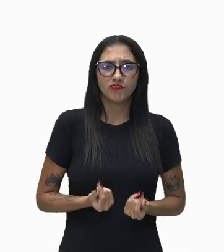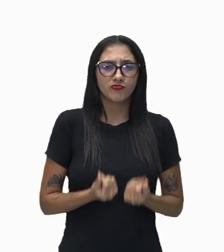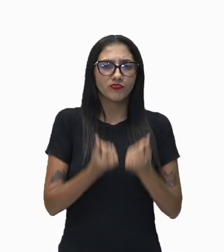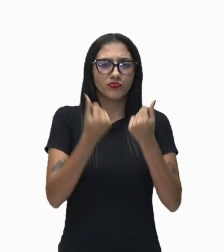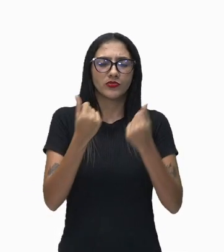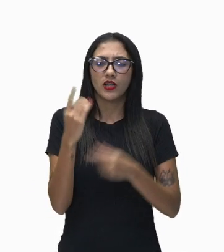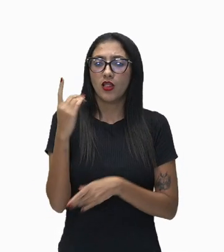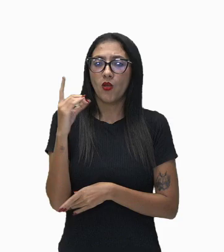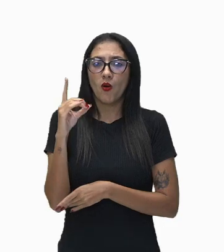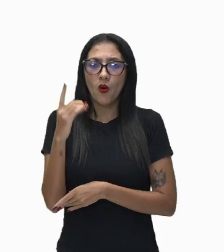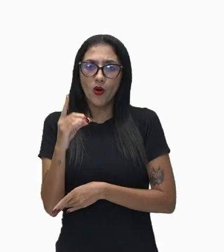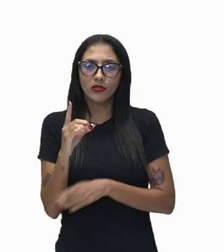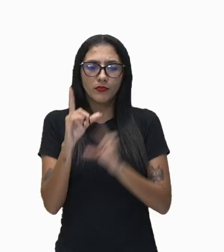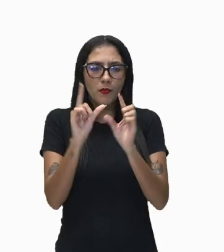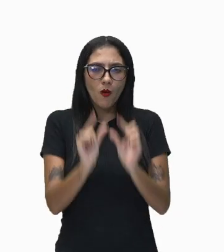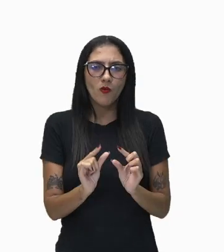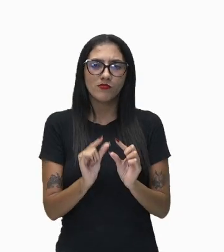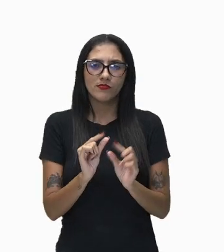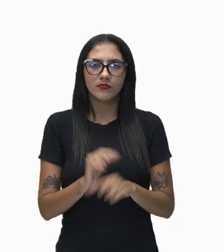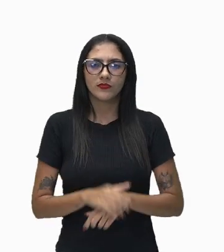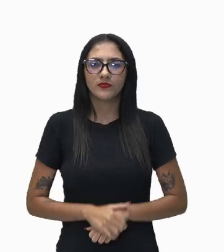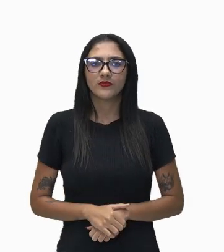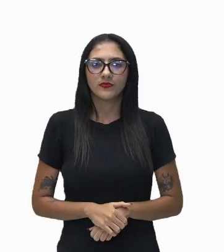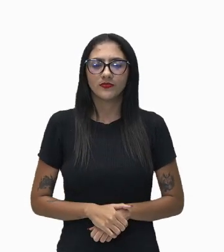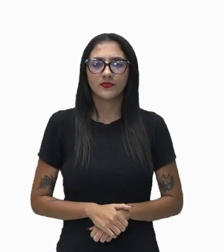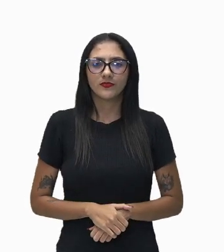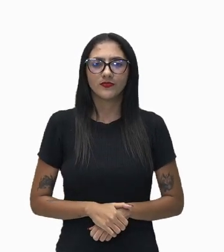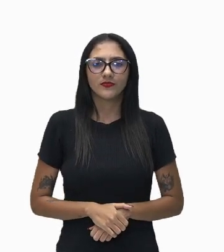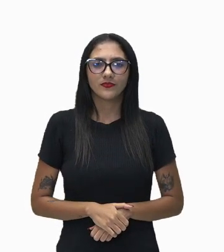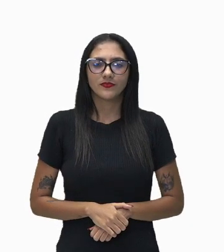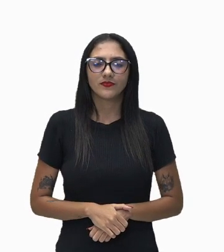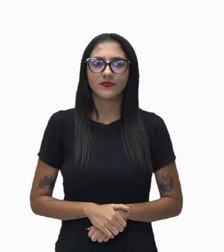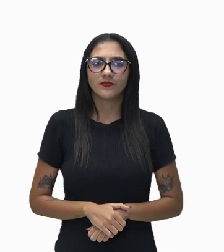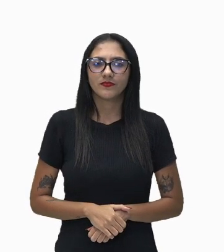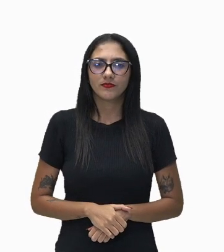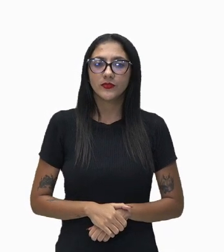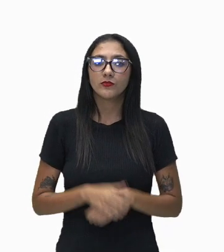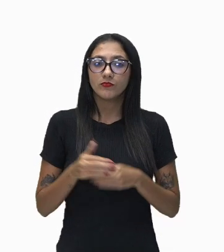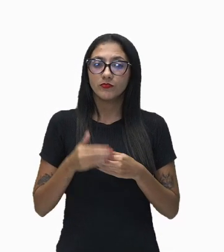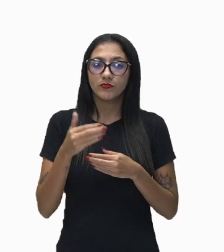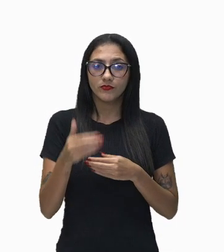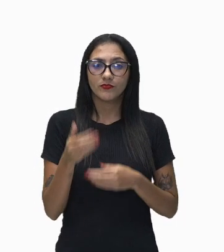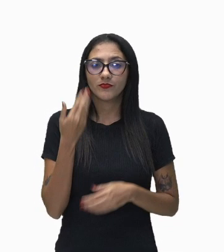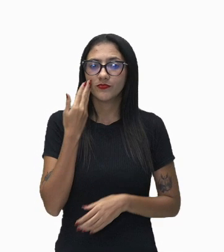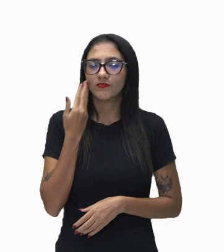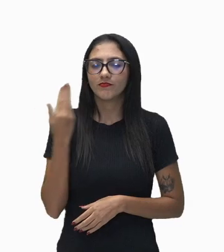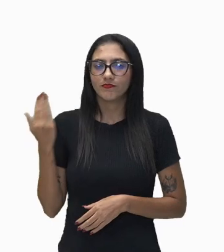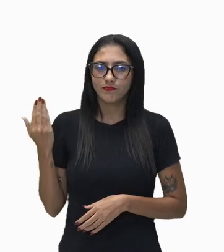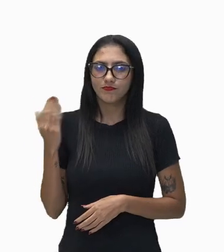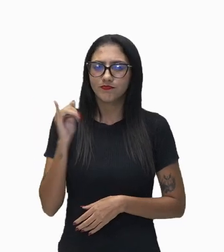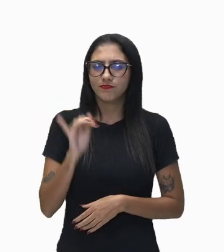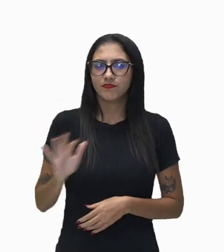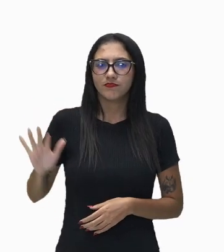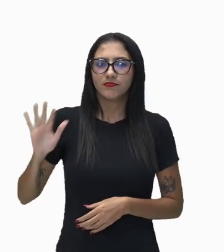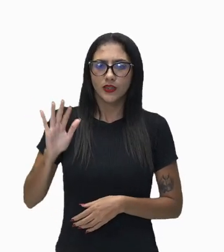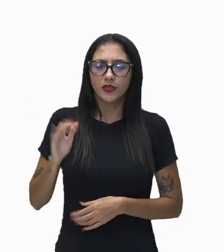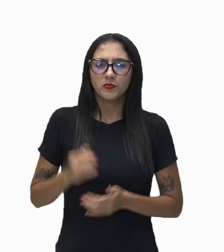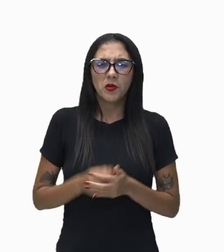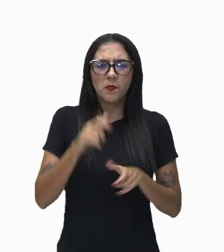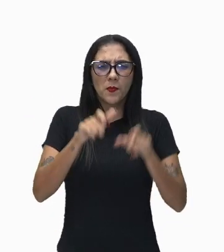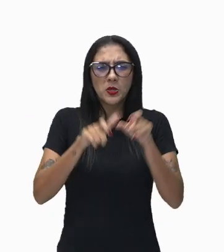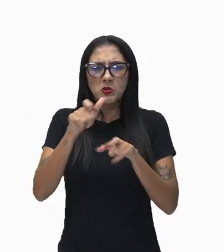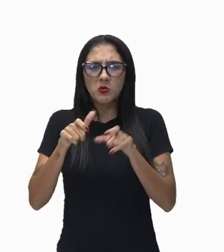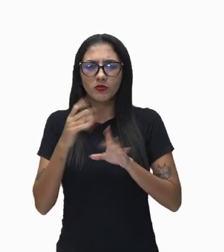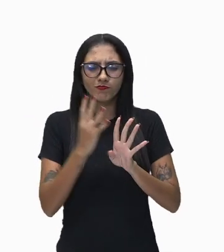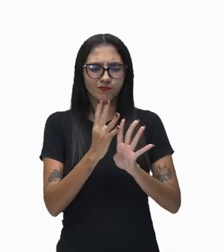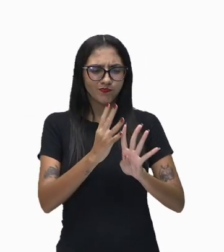tinha, das suas ações do mercado financeiro. Ok? Continuando, a nossa próxima imagem traz ali uma imagem de pessoas ali na